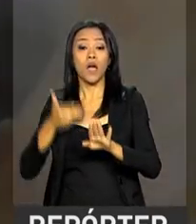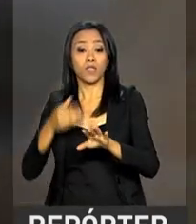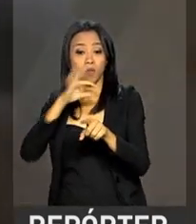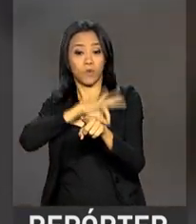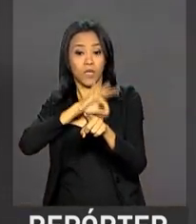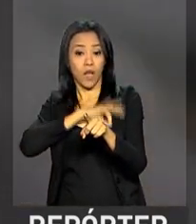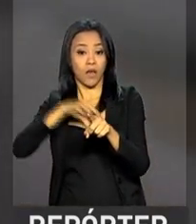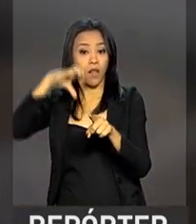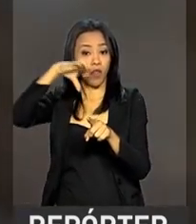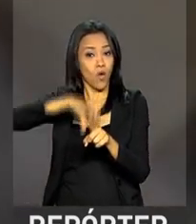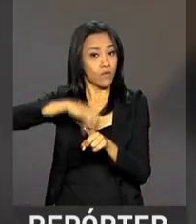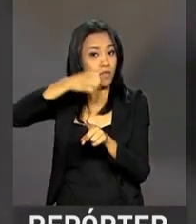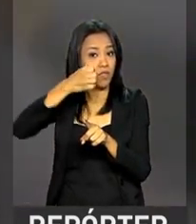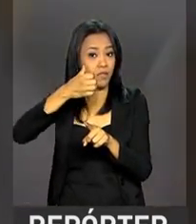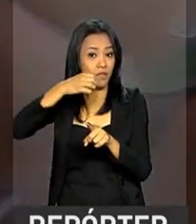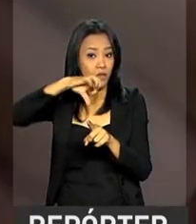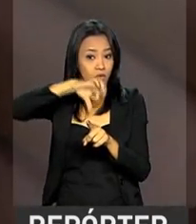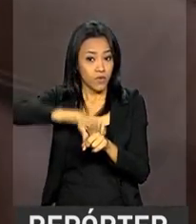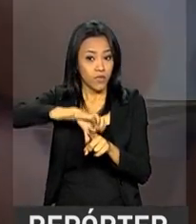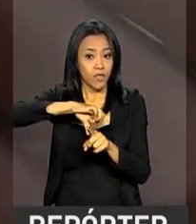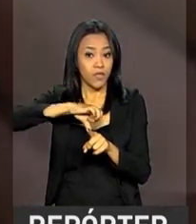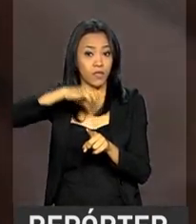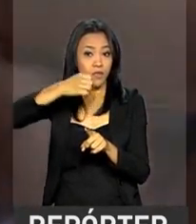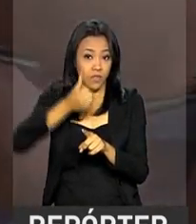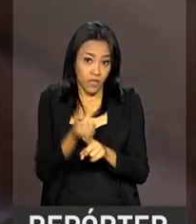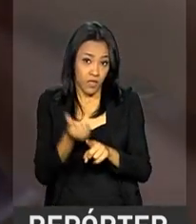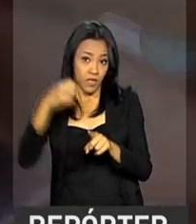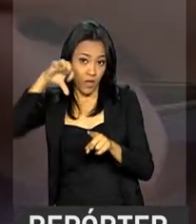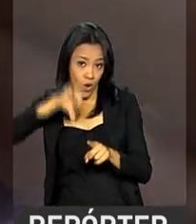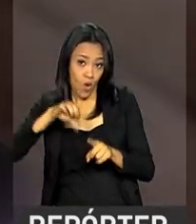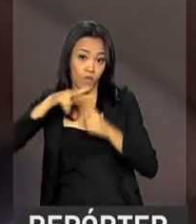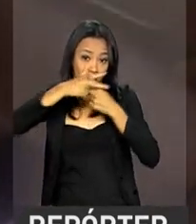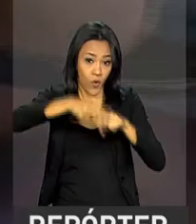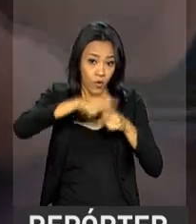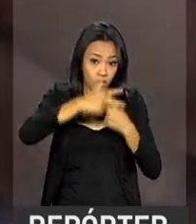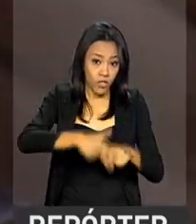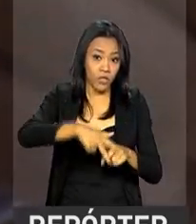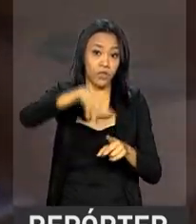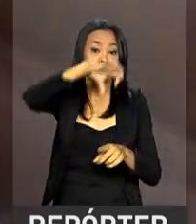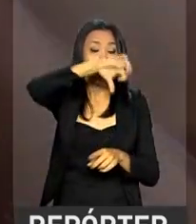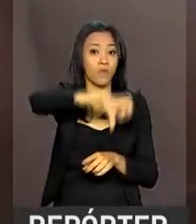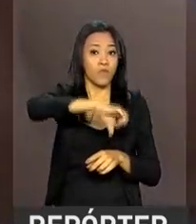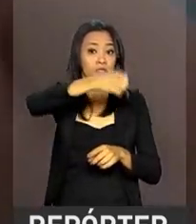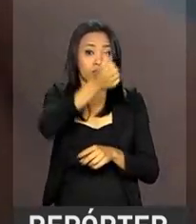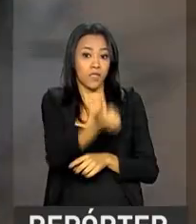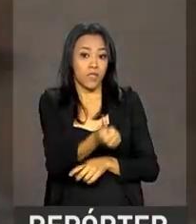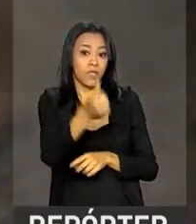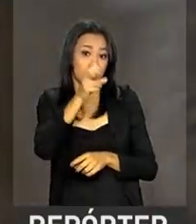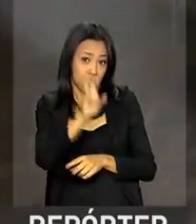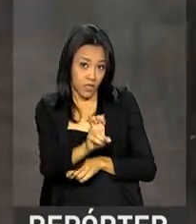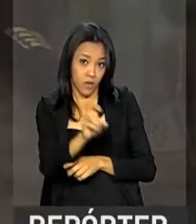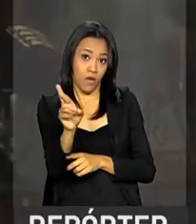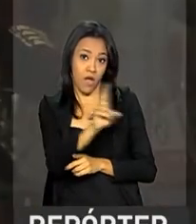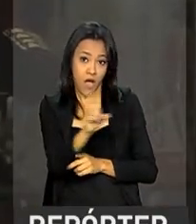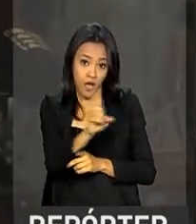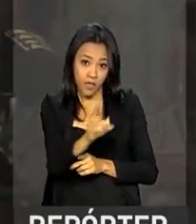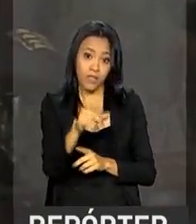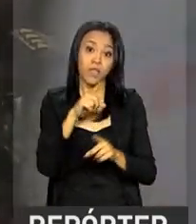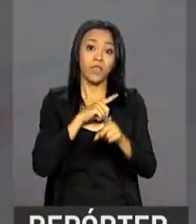em R$ 969, foi corrigido para R$ 965. Inflação